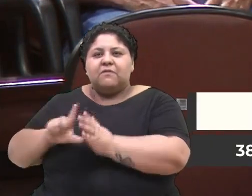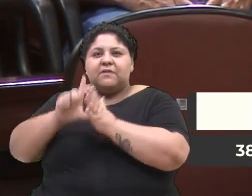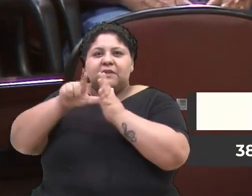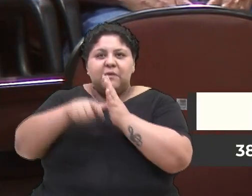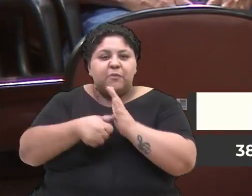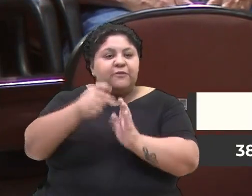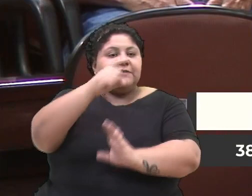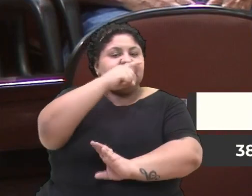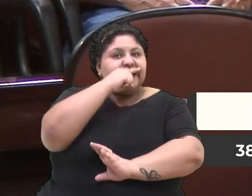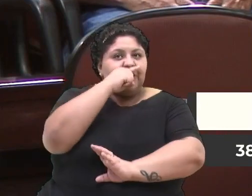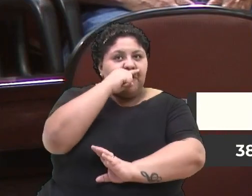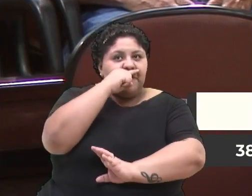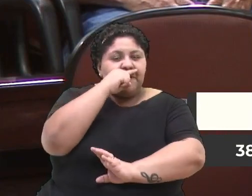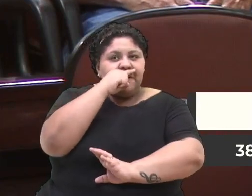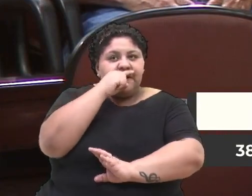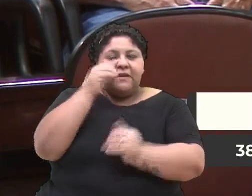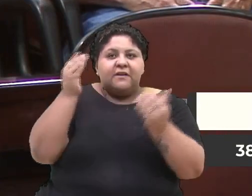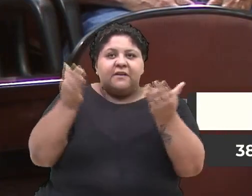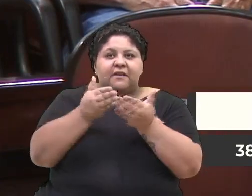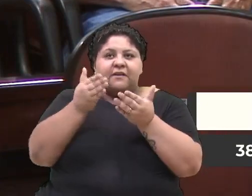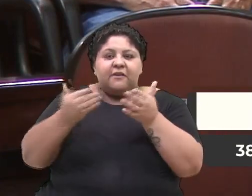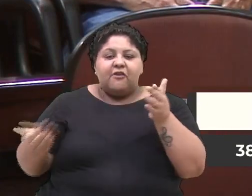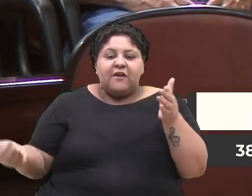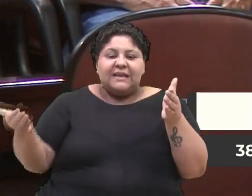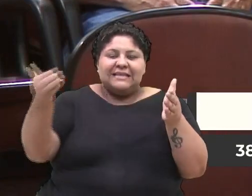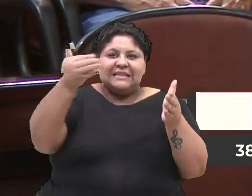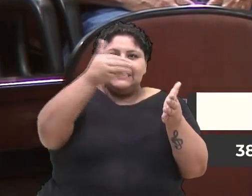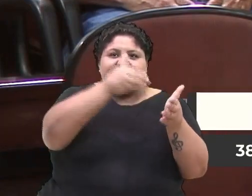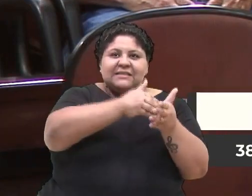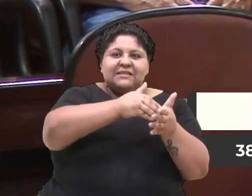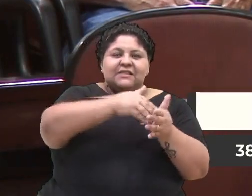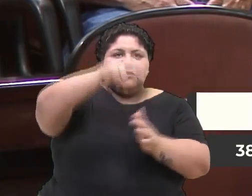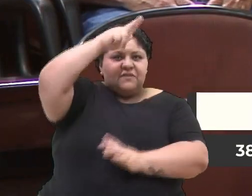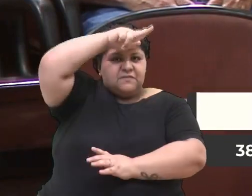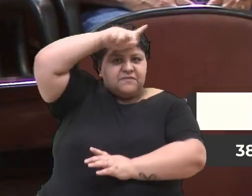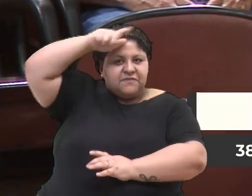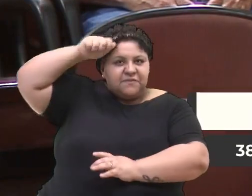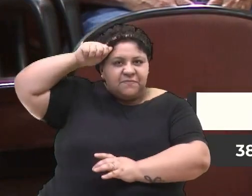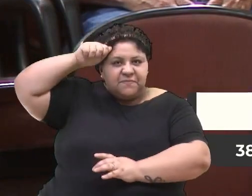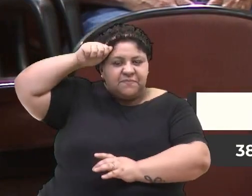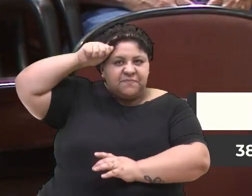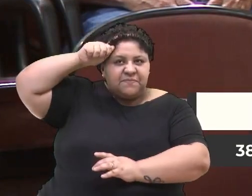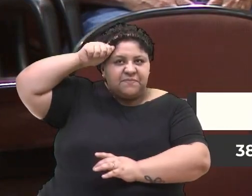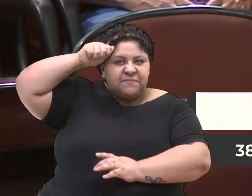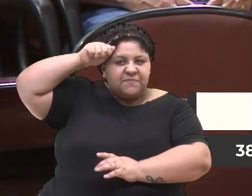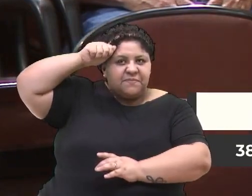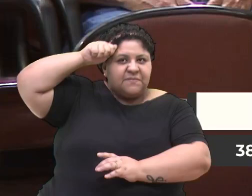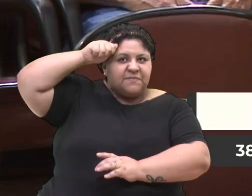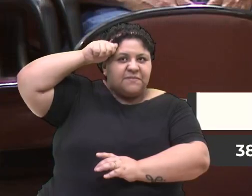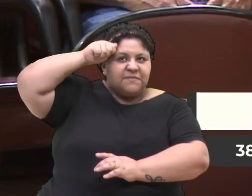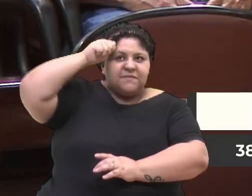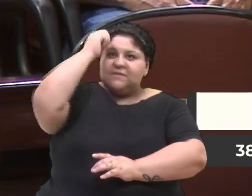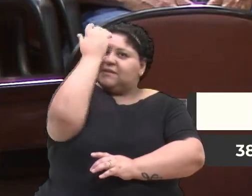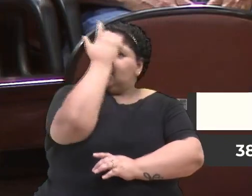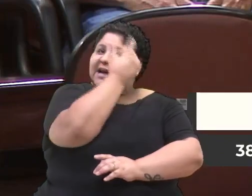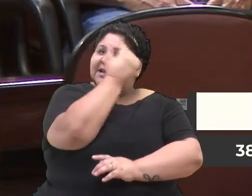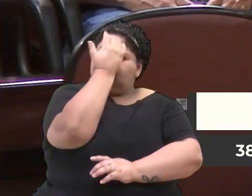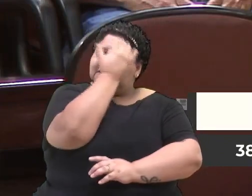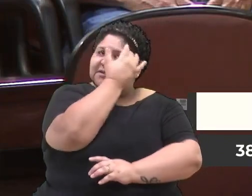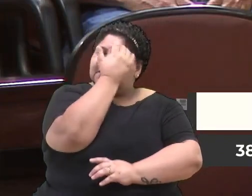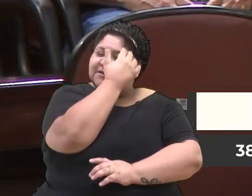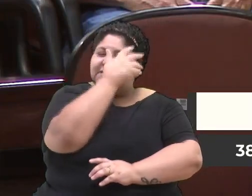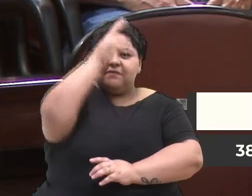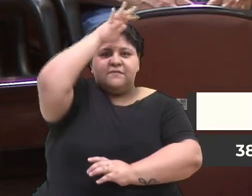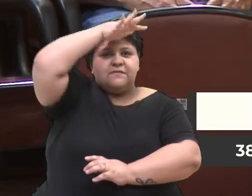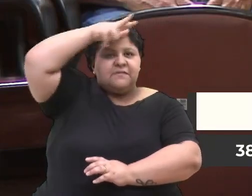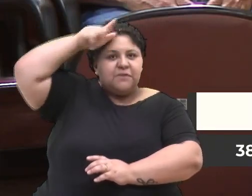Sartori, e agora chegamos então ao prefeito Adiló de Domênico. O